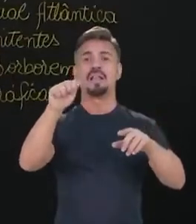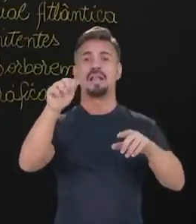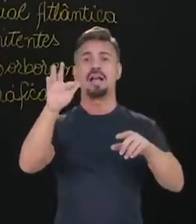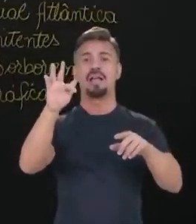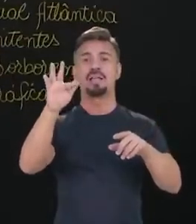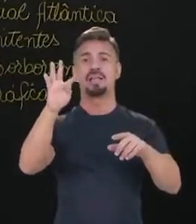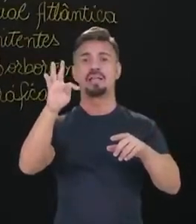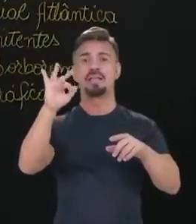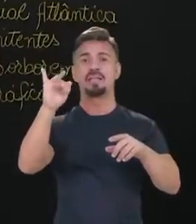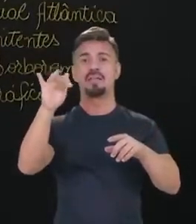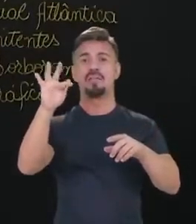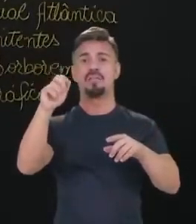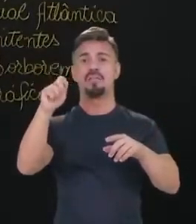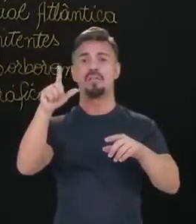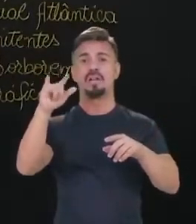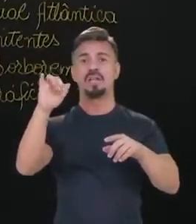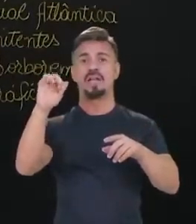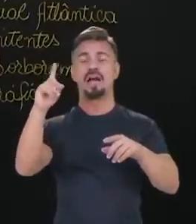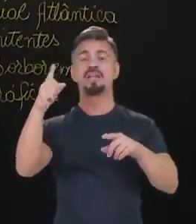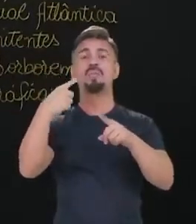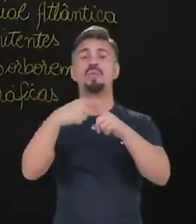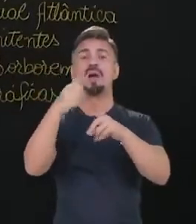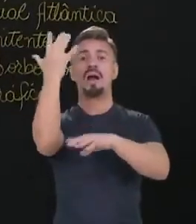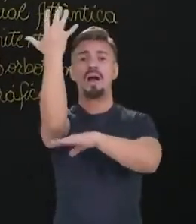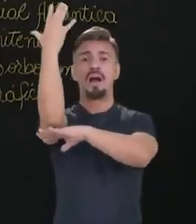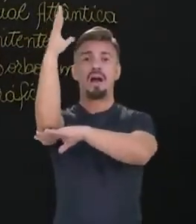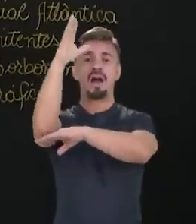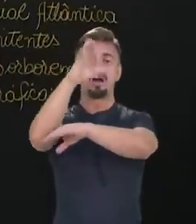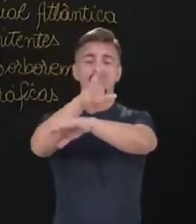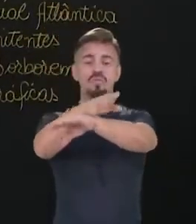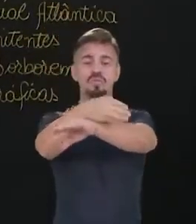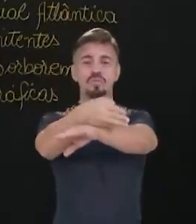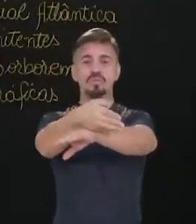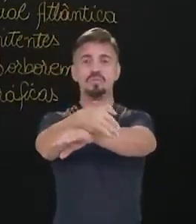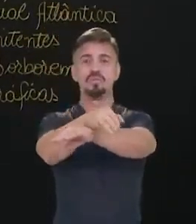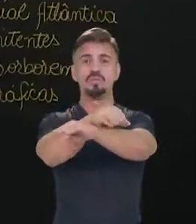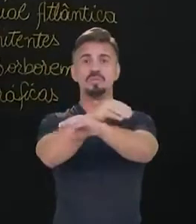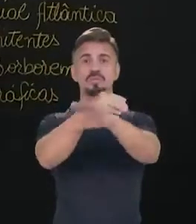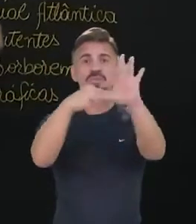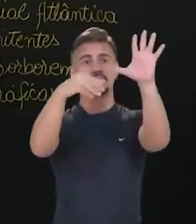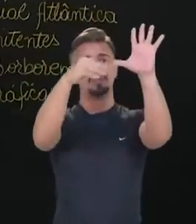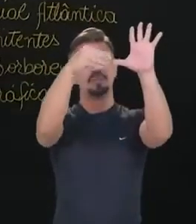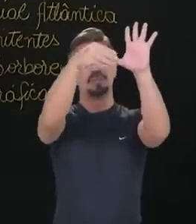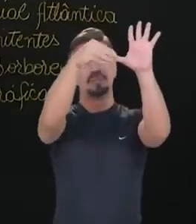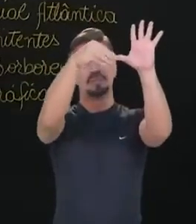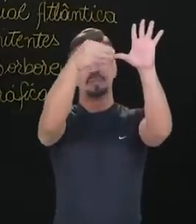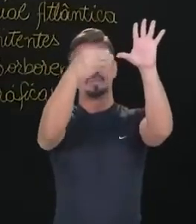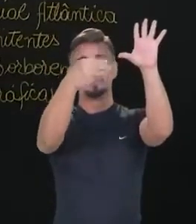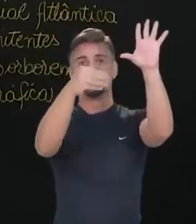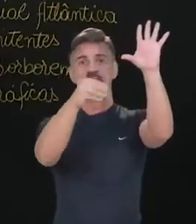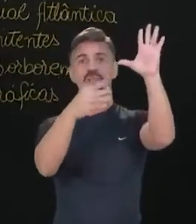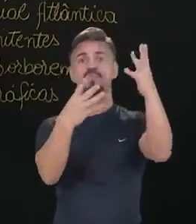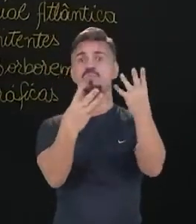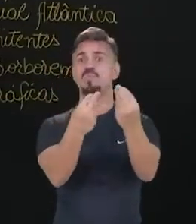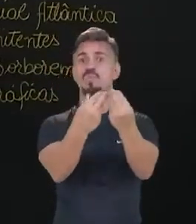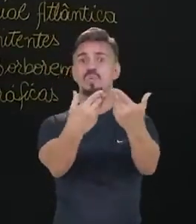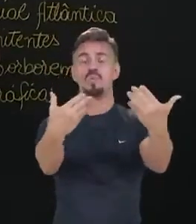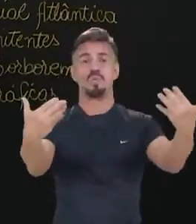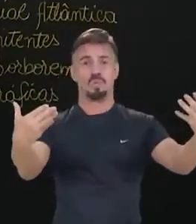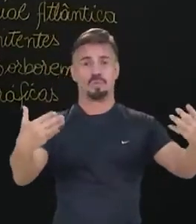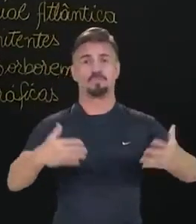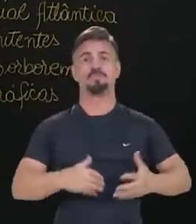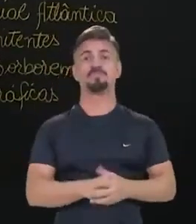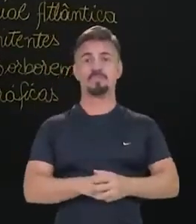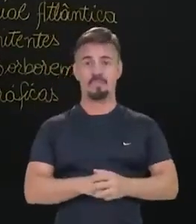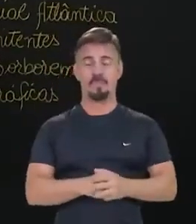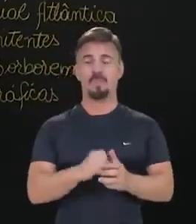porque ela tem muita folha. Latus, do grego, amplidão, uma coisa muito